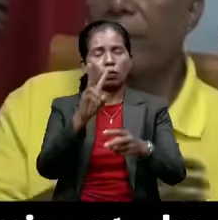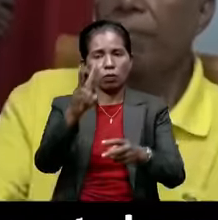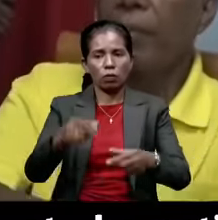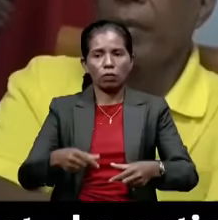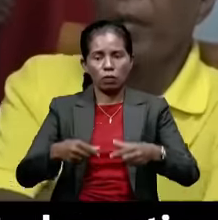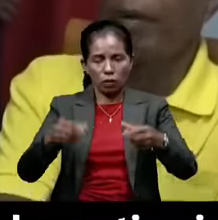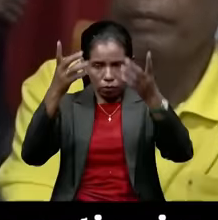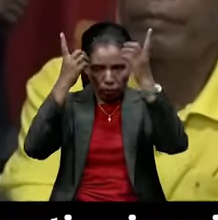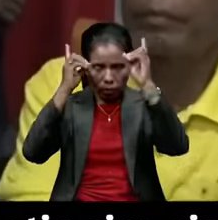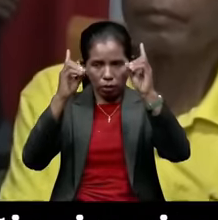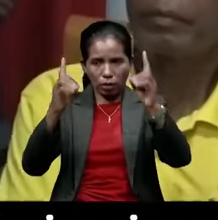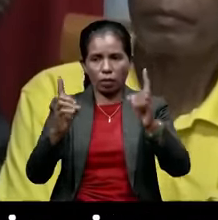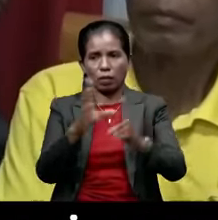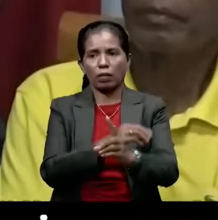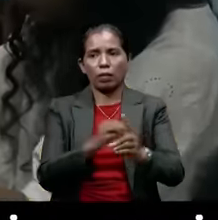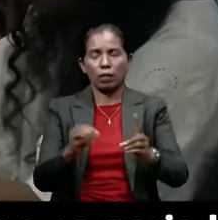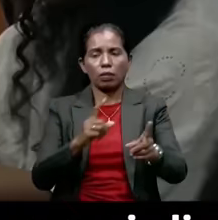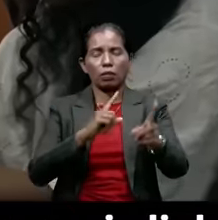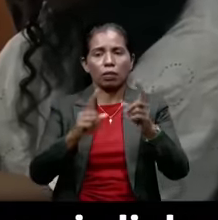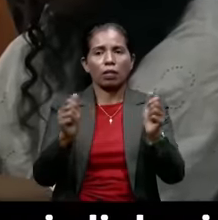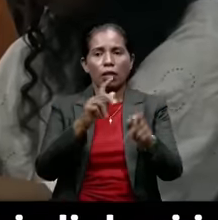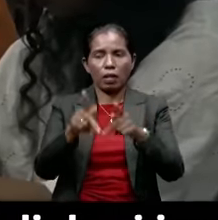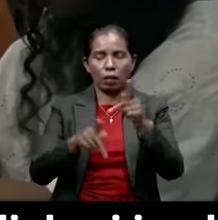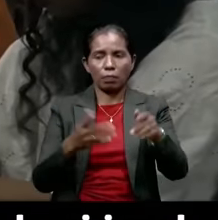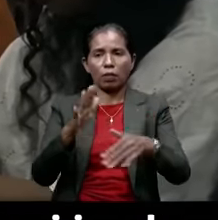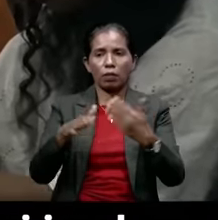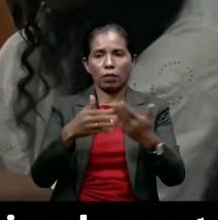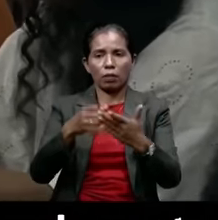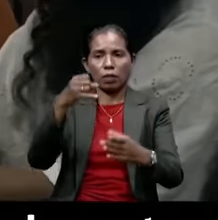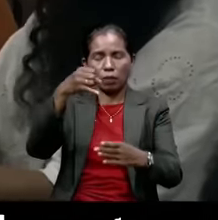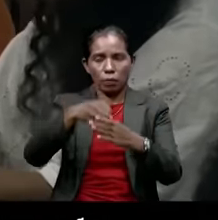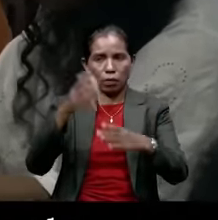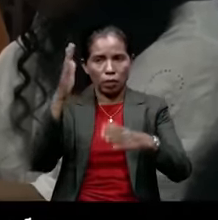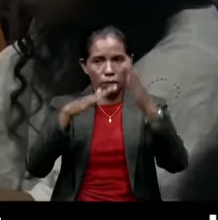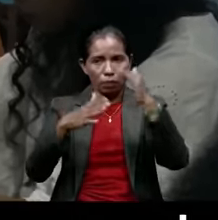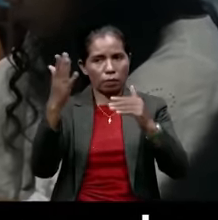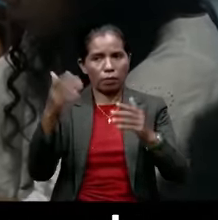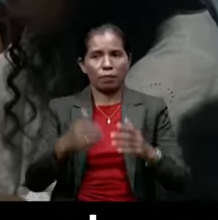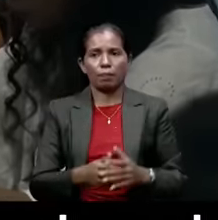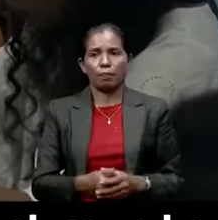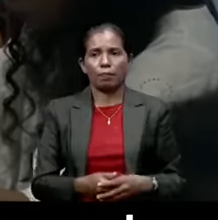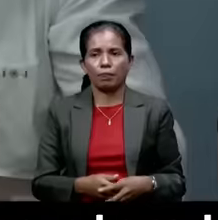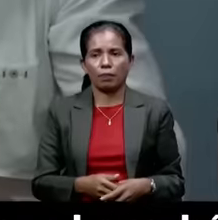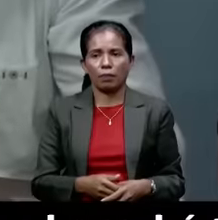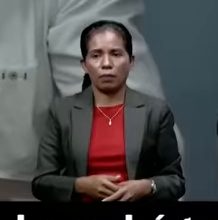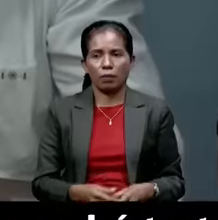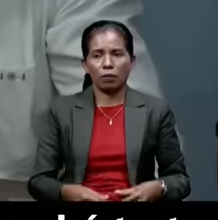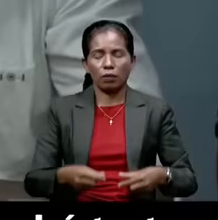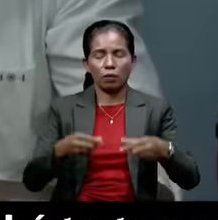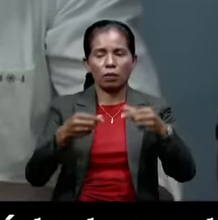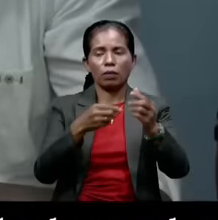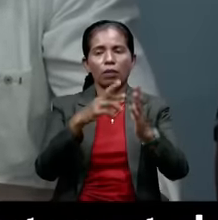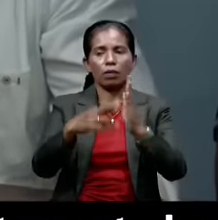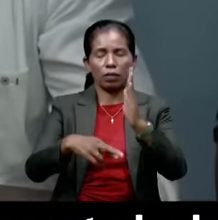tufote medidas rigoroso ou de condena pessoal que nebe envolve e a confronto refere. Cara, foi medidas nebe que